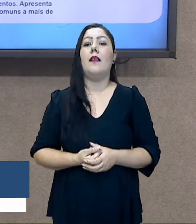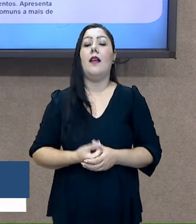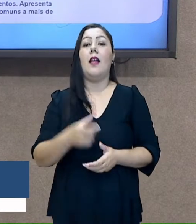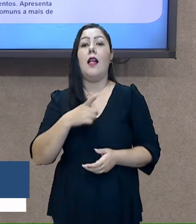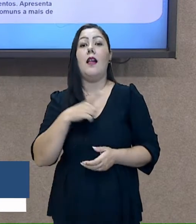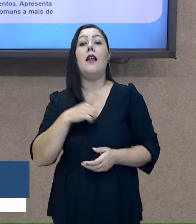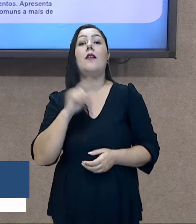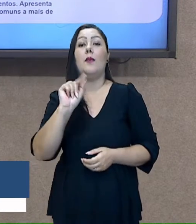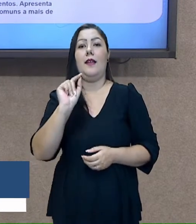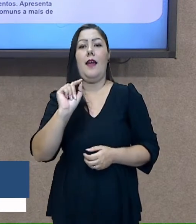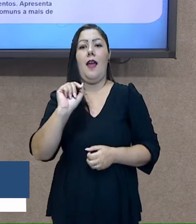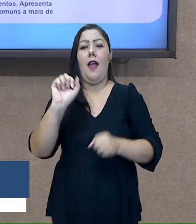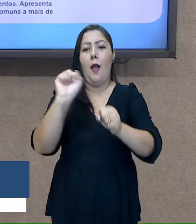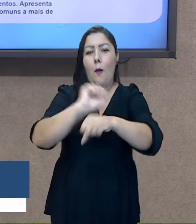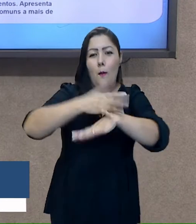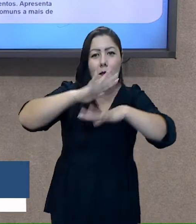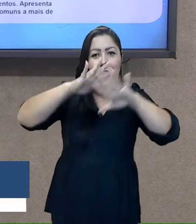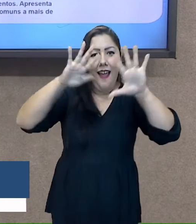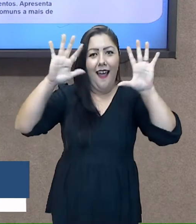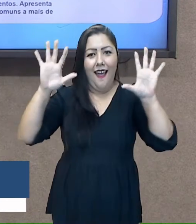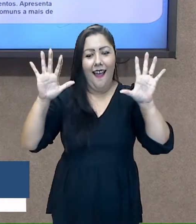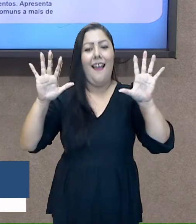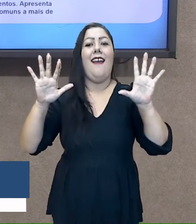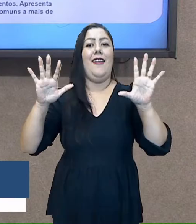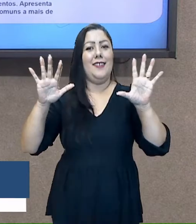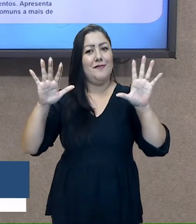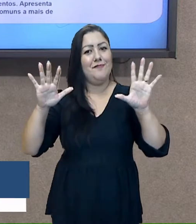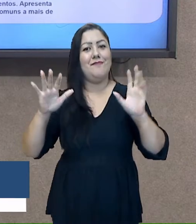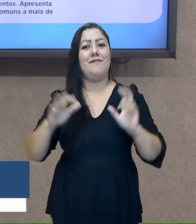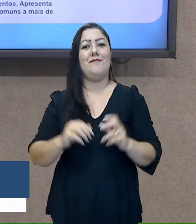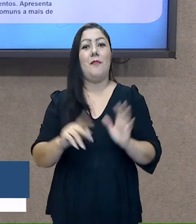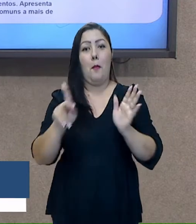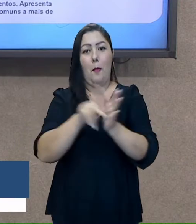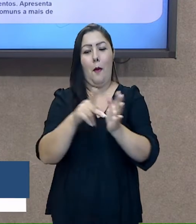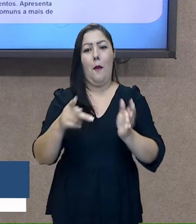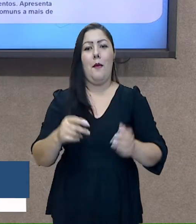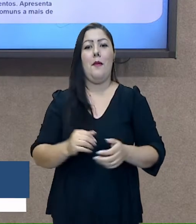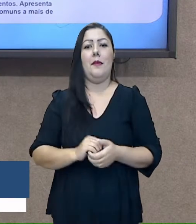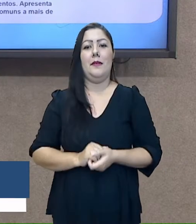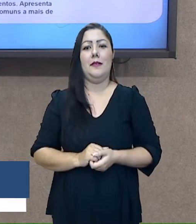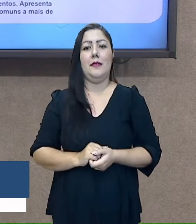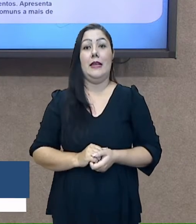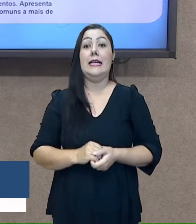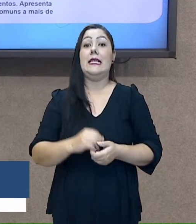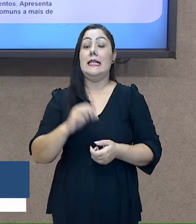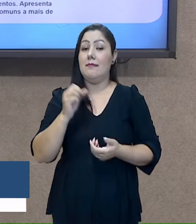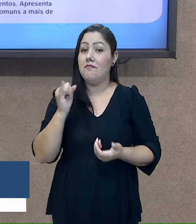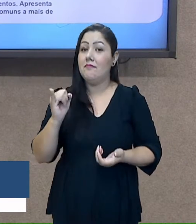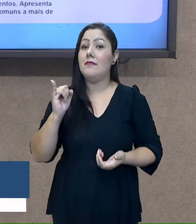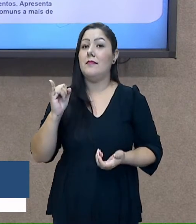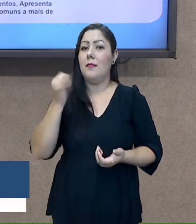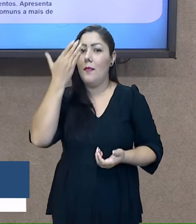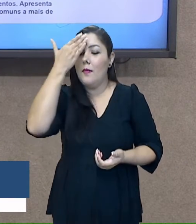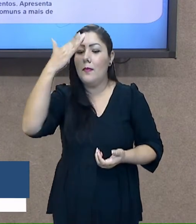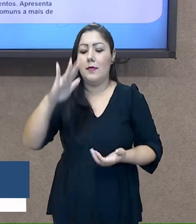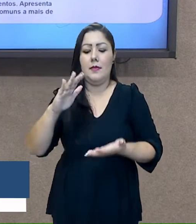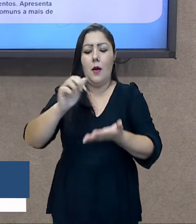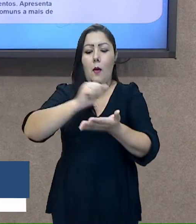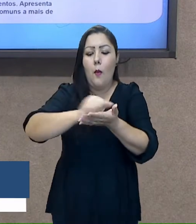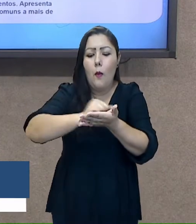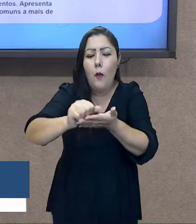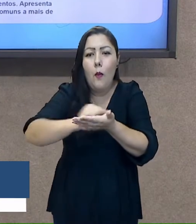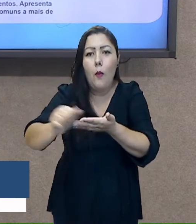um brilho característico, principalmente quando polido.